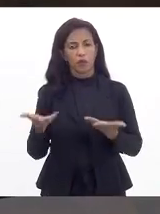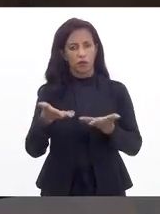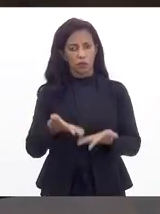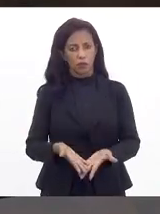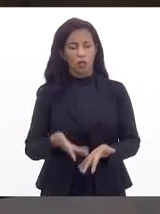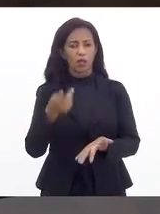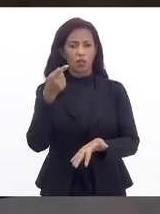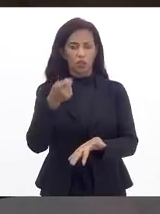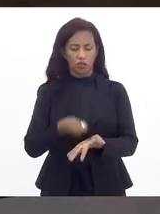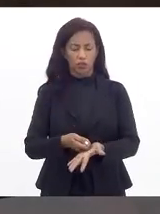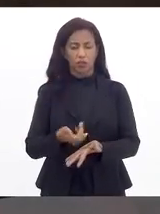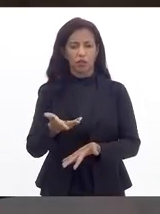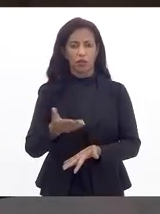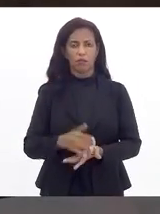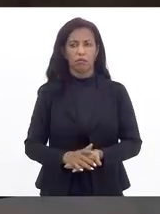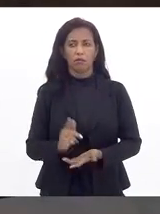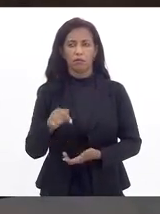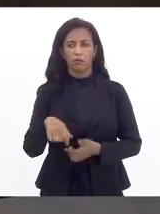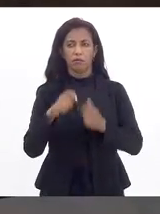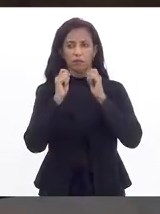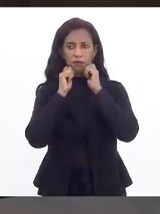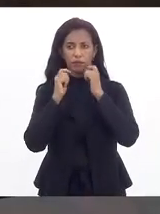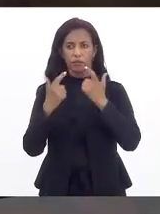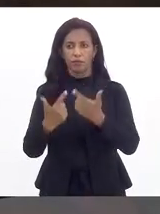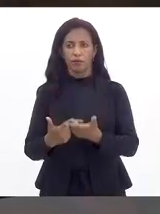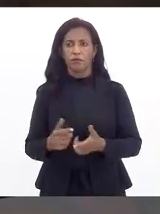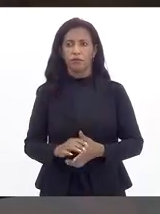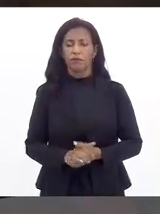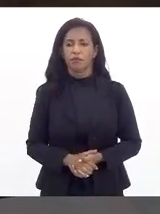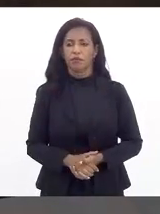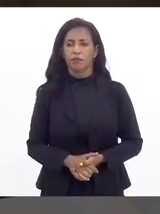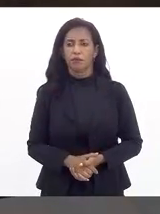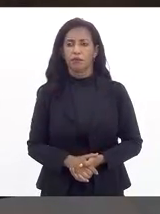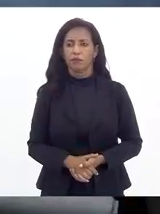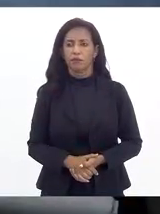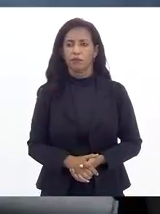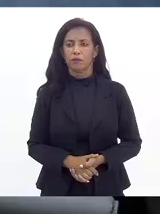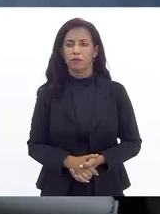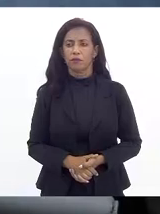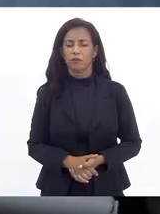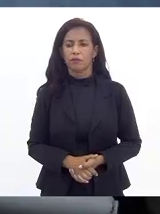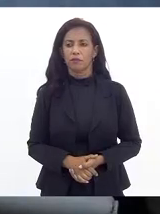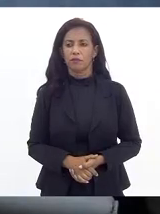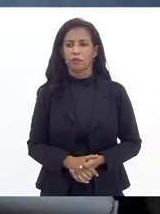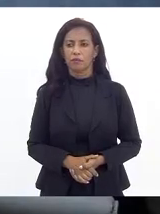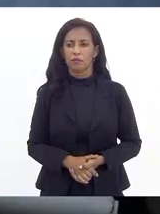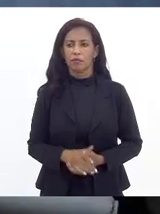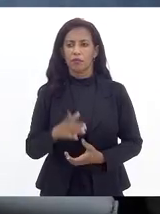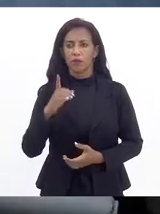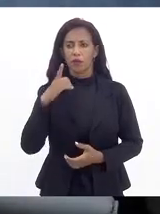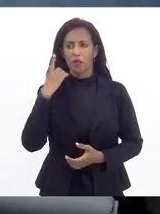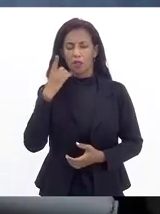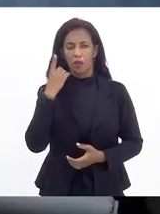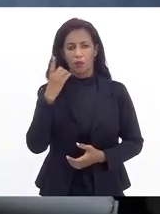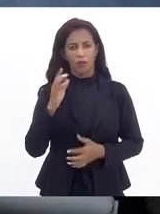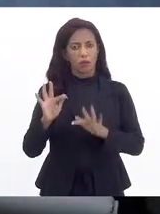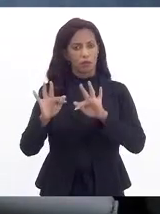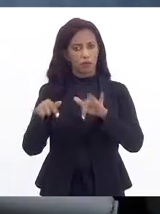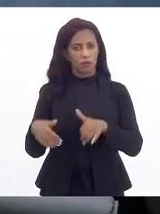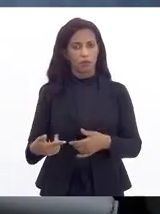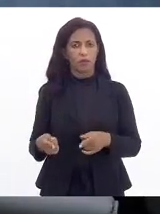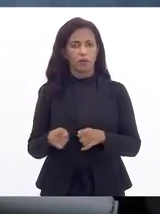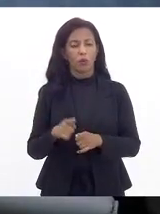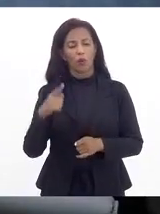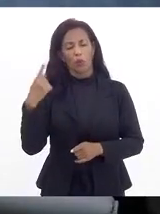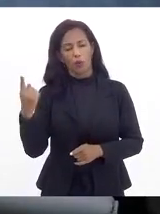isso registrado aqui na casa. E, deputada tia Ju, só para terminar, eu pedi o